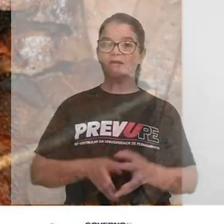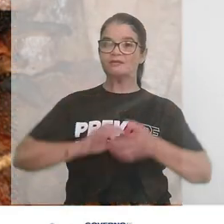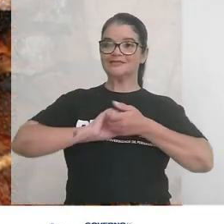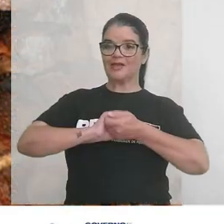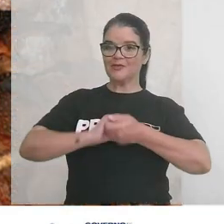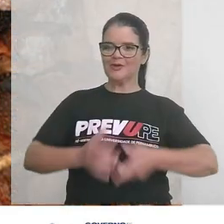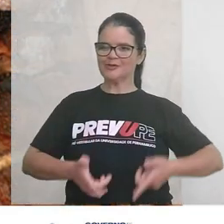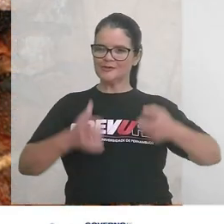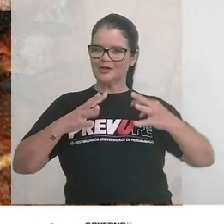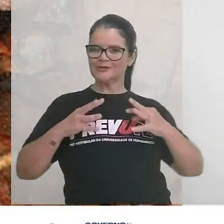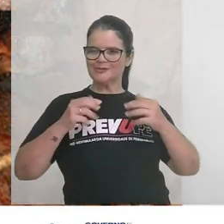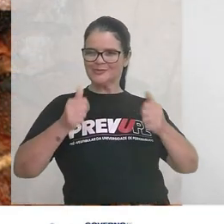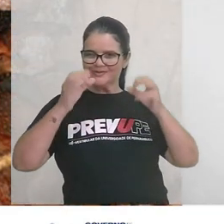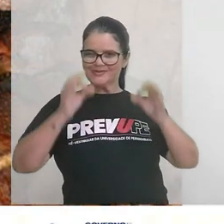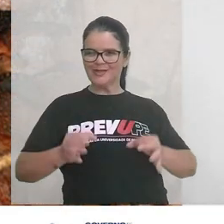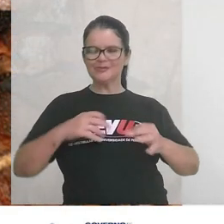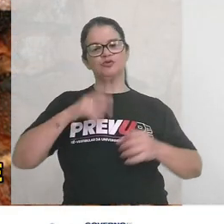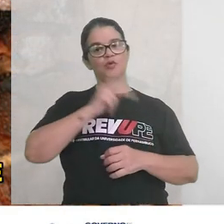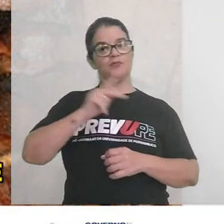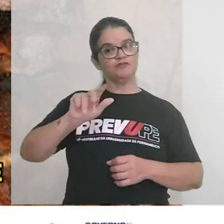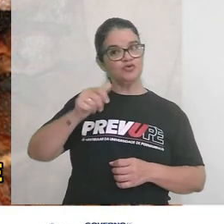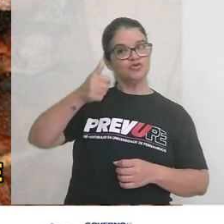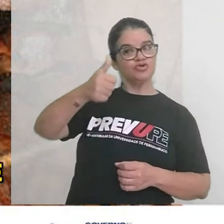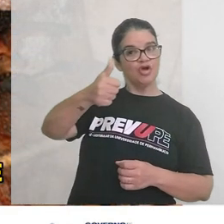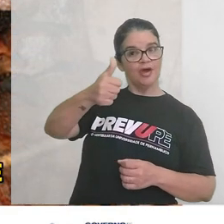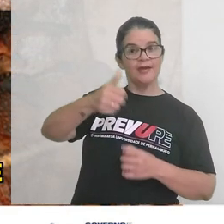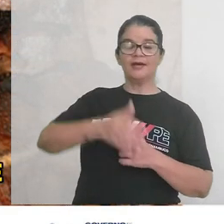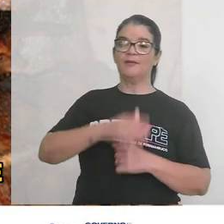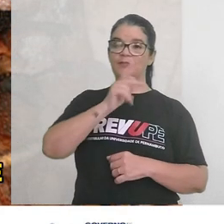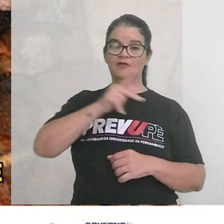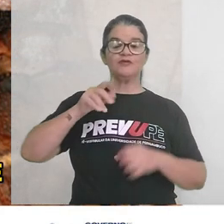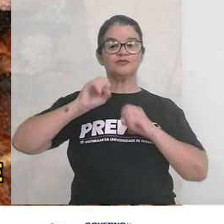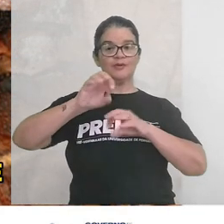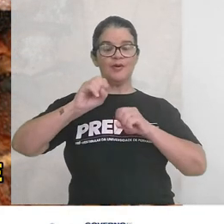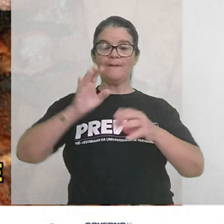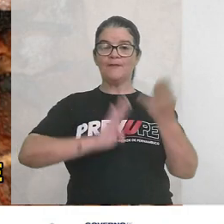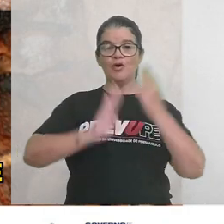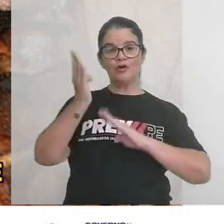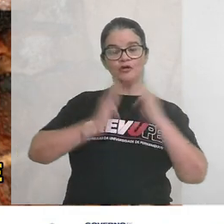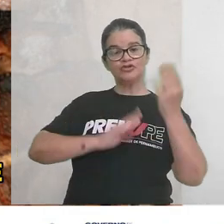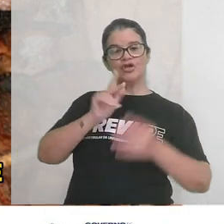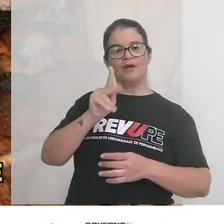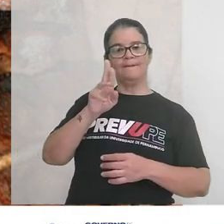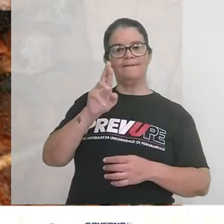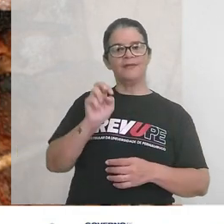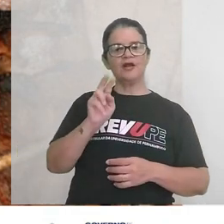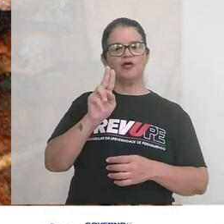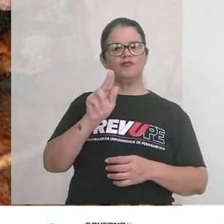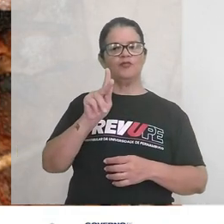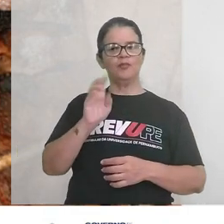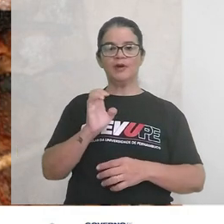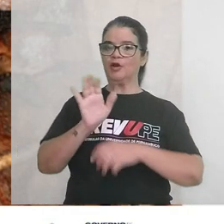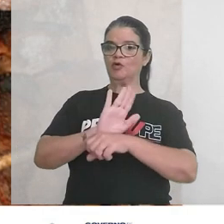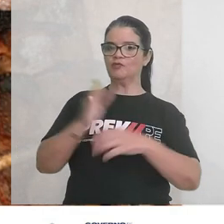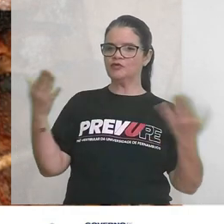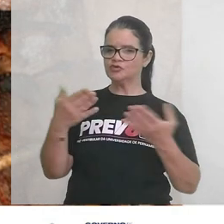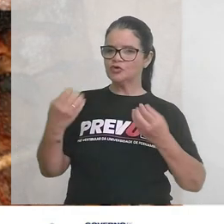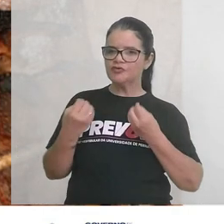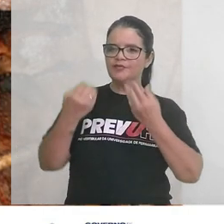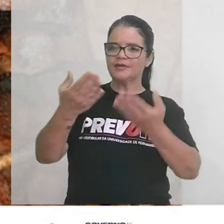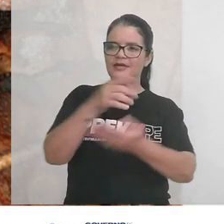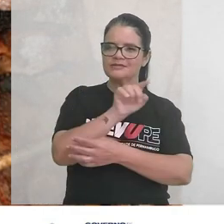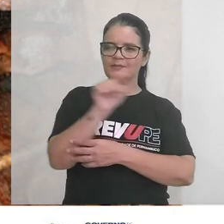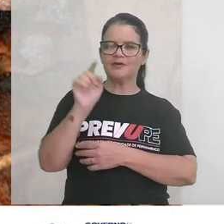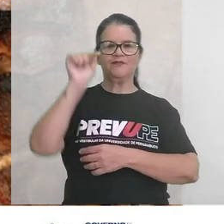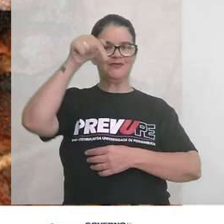saudações guerreiros tudo certo eu sou o professor joia Professor formador aqui de biologia do PRP e no vídeo de hoje pessoal venho trazer